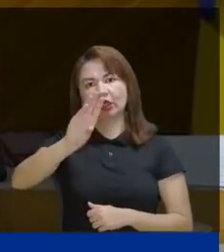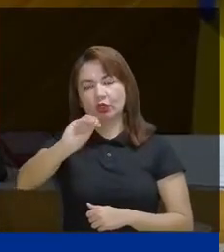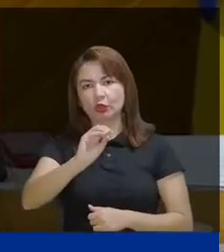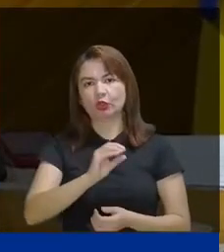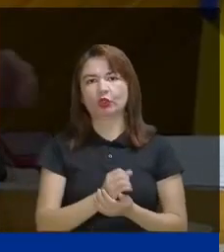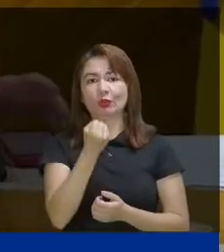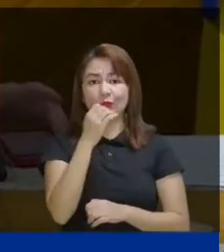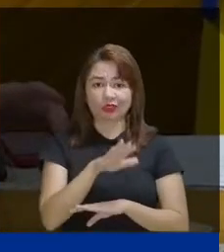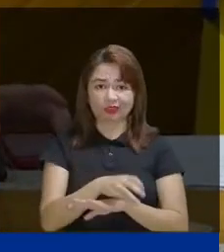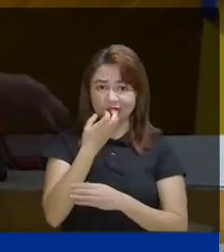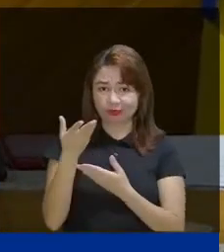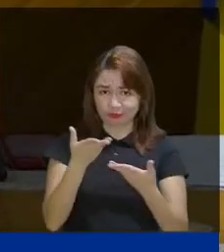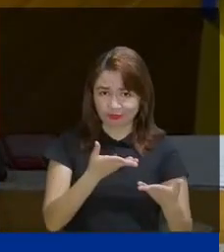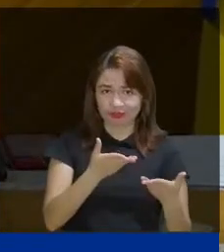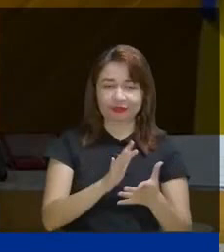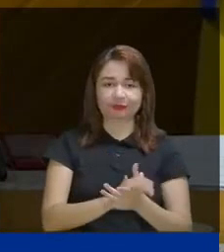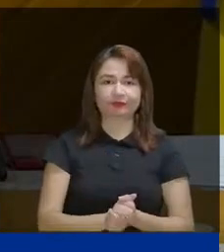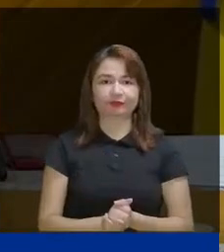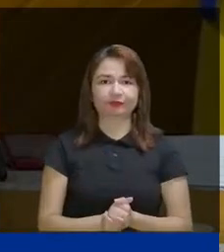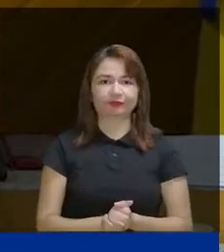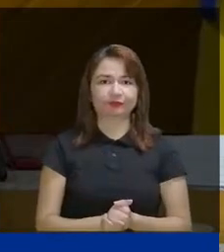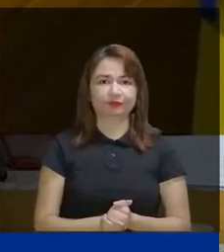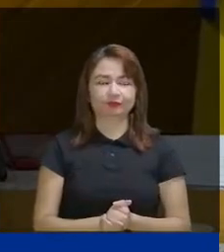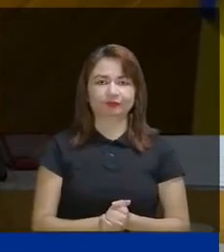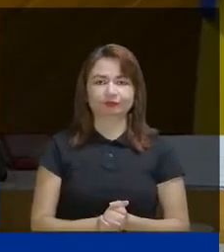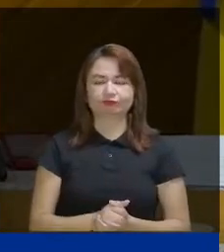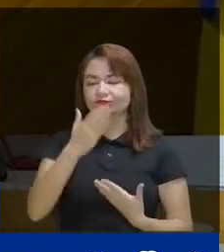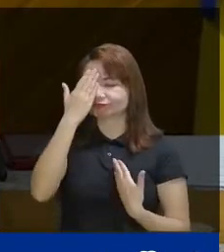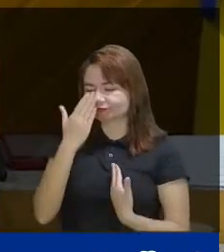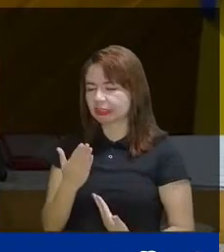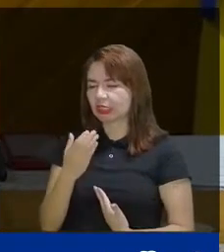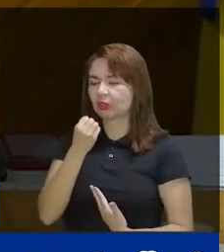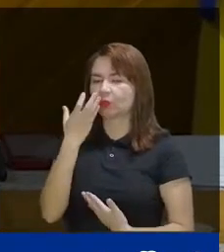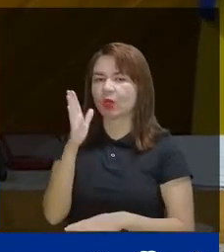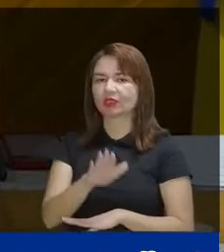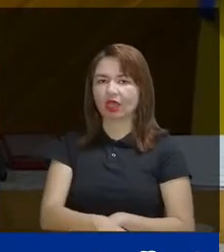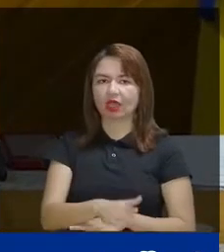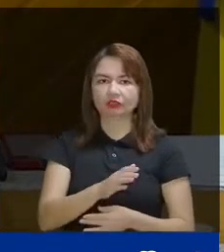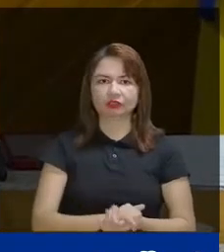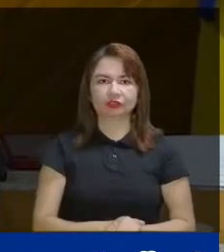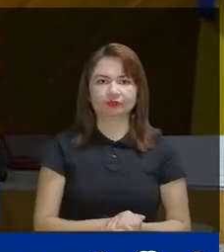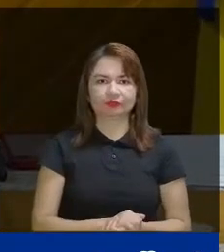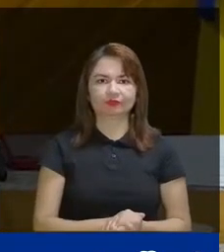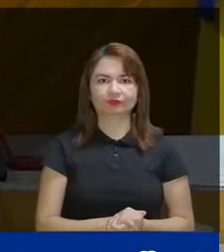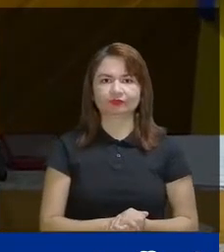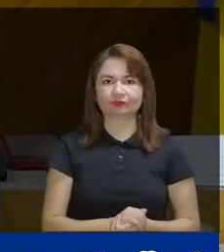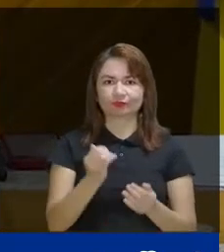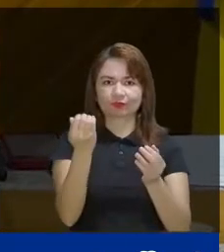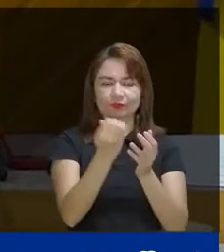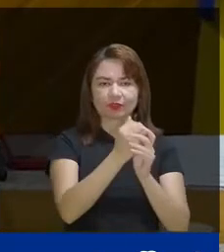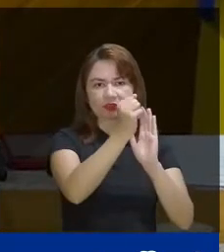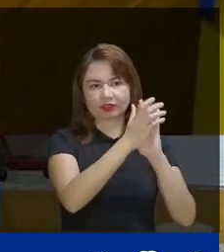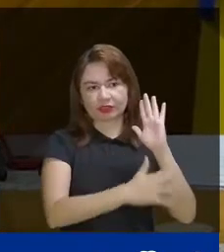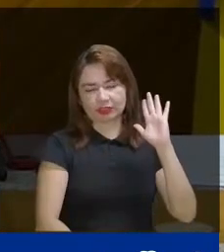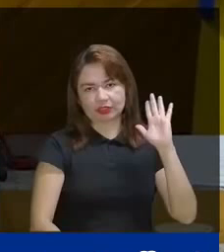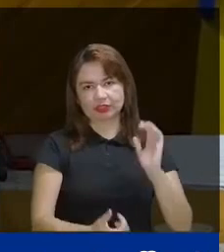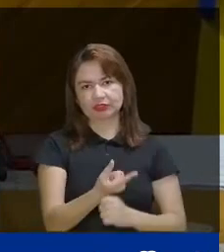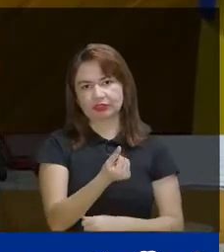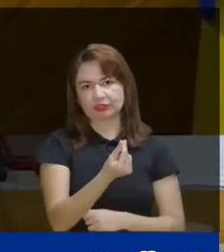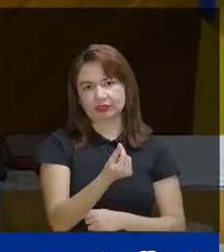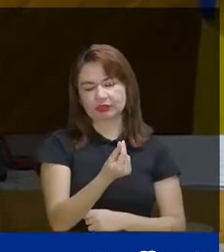Doutor Juscelio, boa tarde, seja bem-vindo. Muito obrigado, boa tarde. Vamos chamar em julgamento os embargos de declaração na prestação de